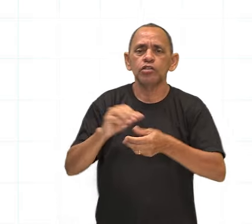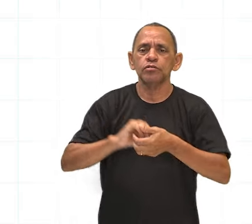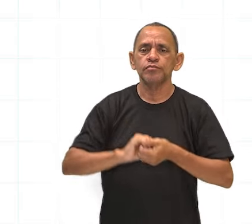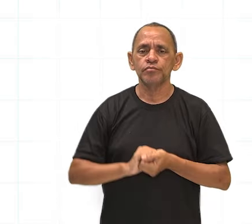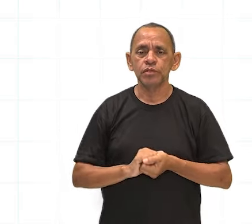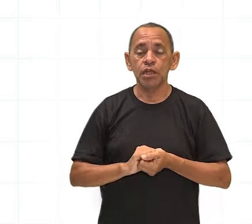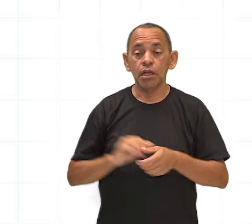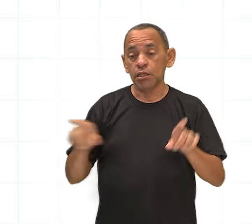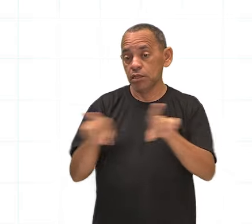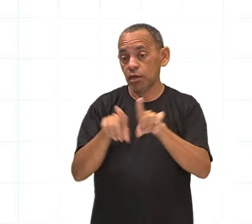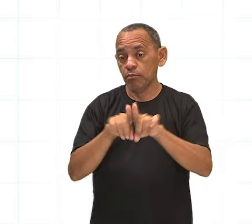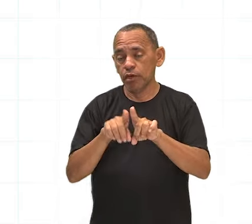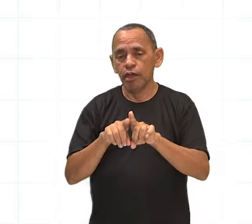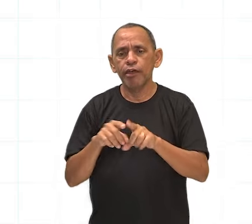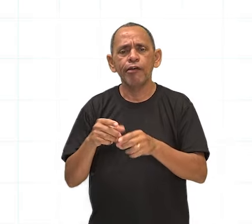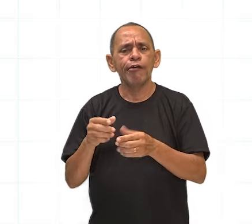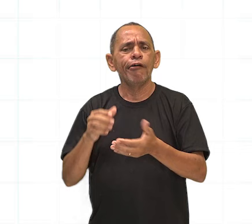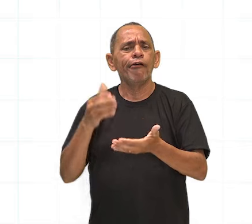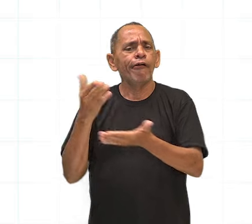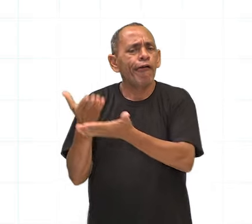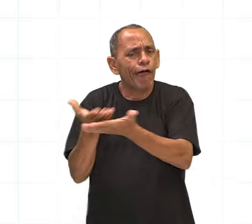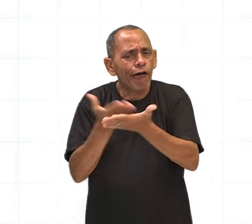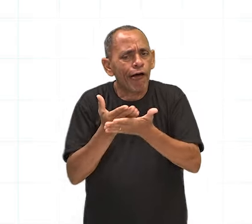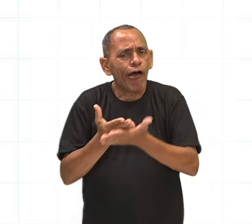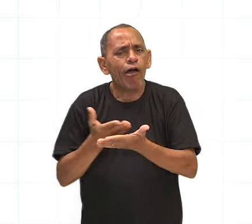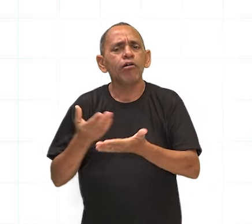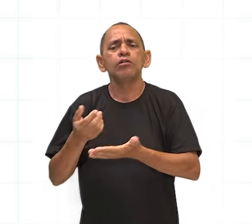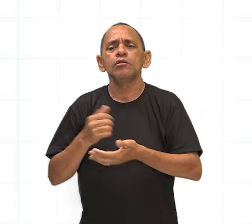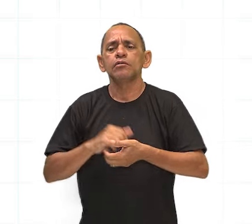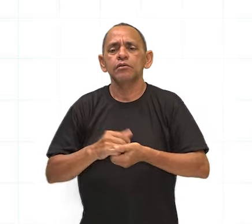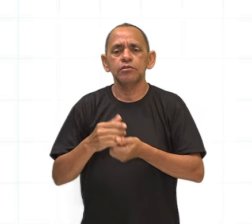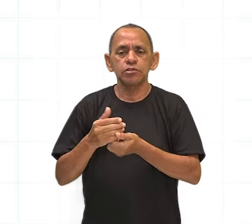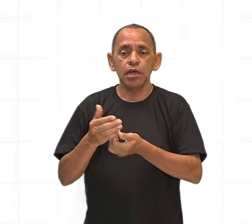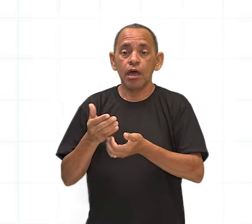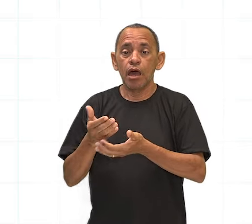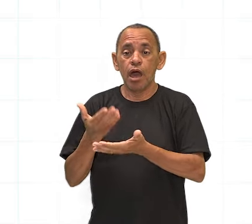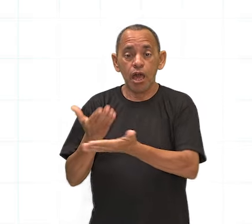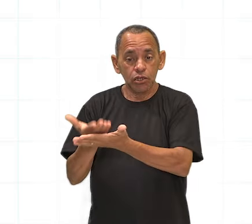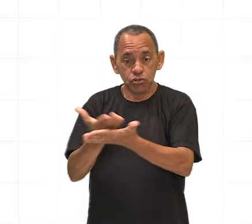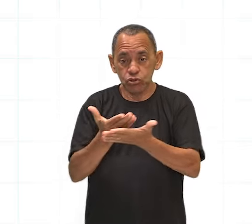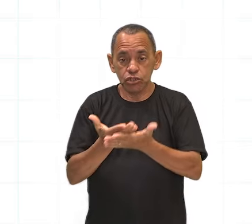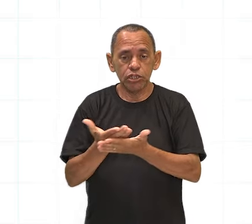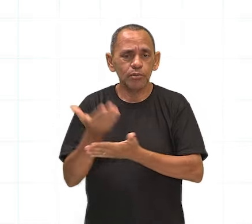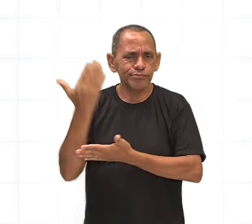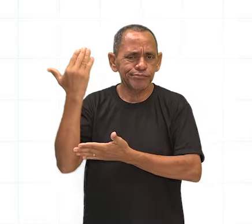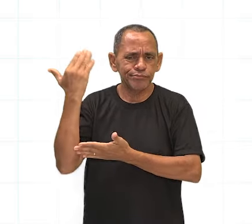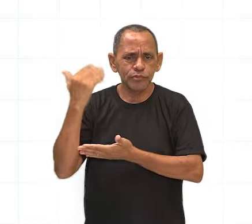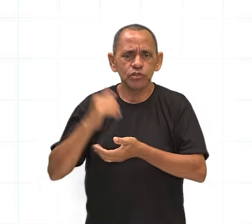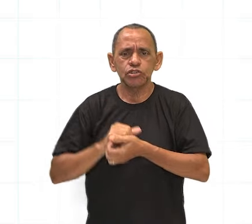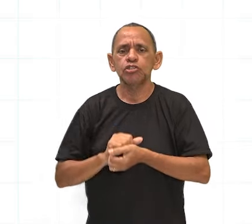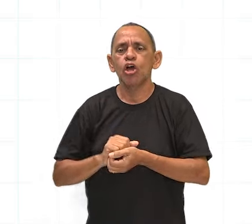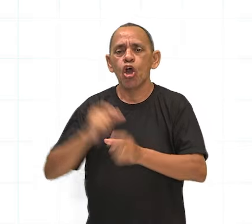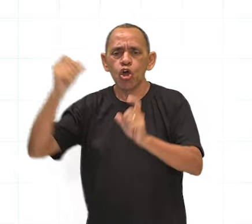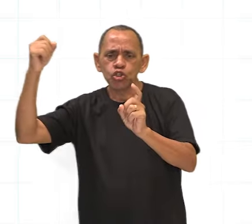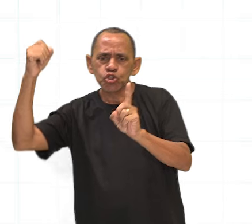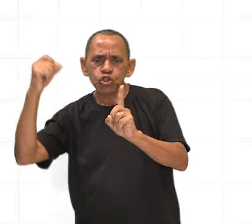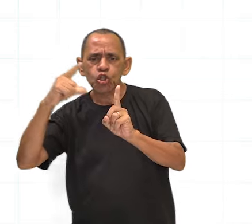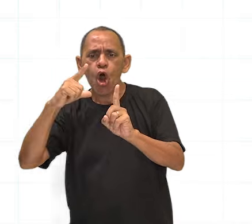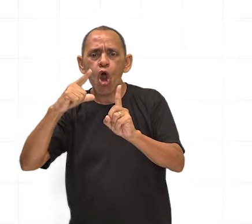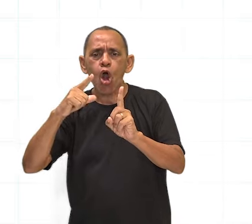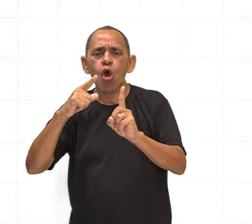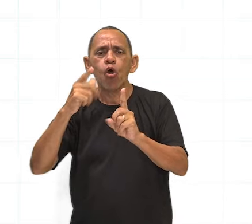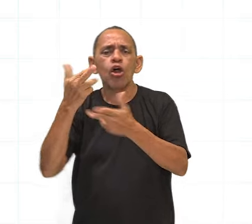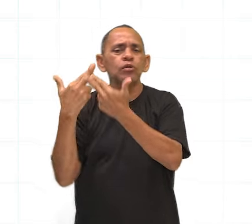temos falado aí nas últimas aulas, ele vai aquecer a Terra, mas essa distribuição de calor,